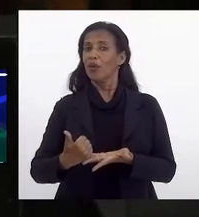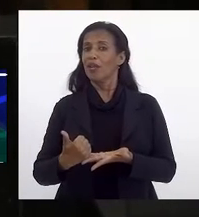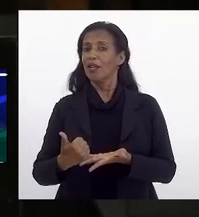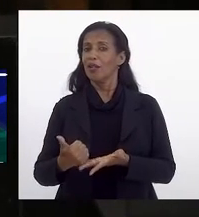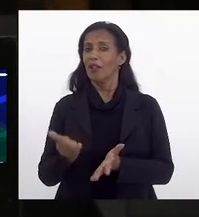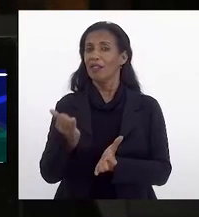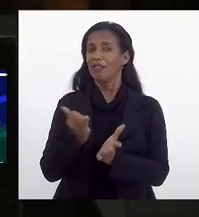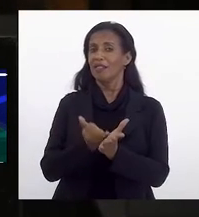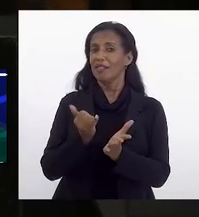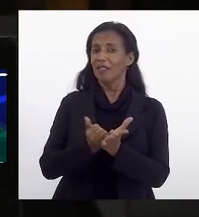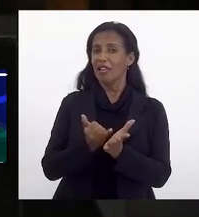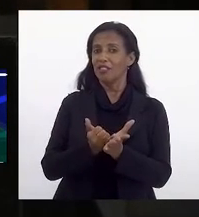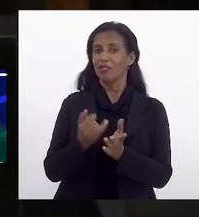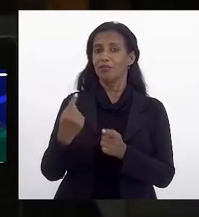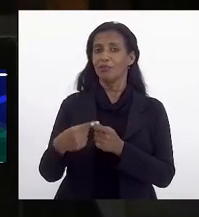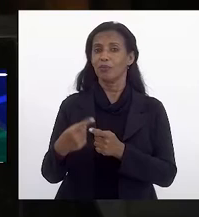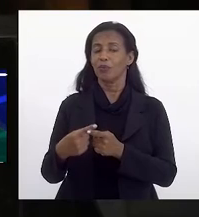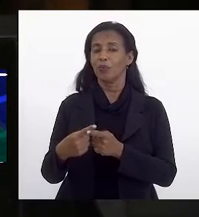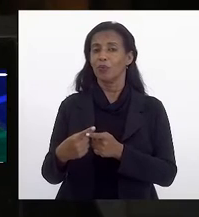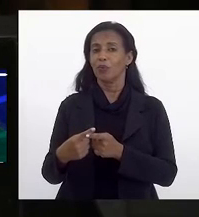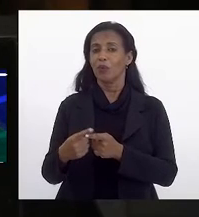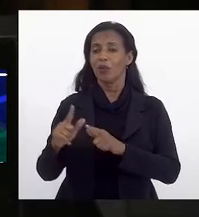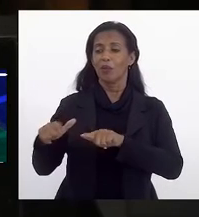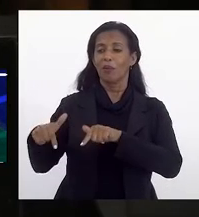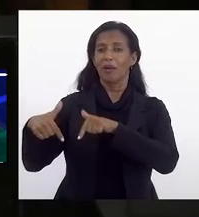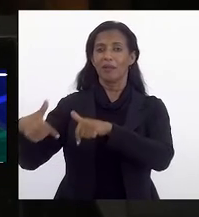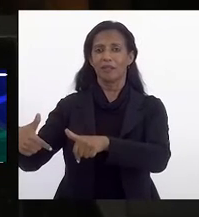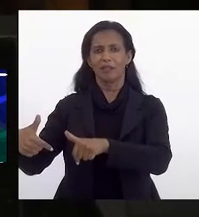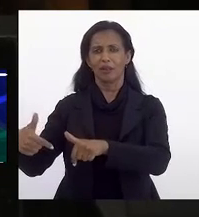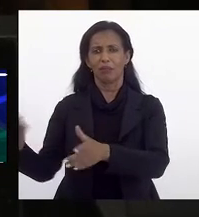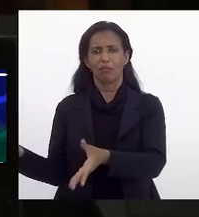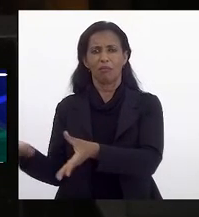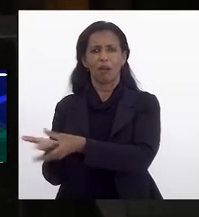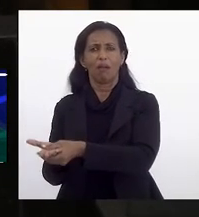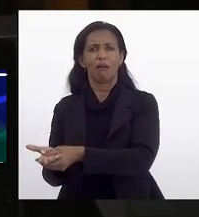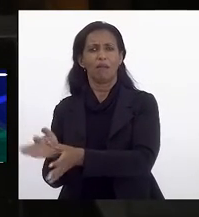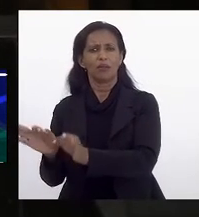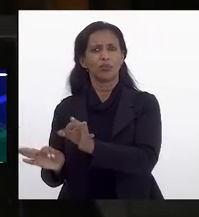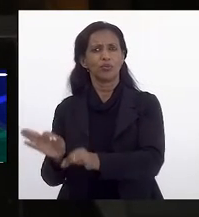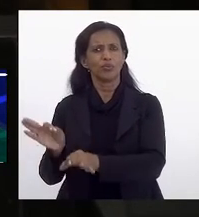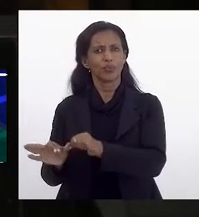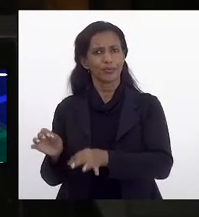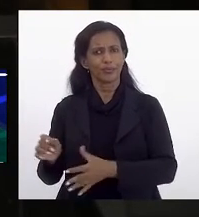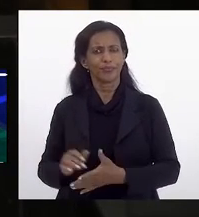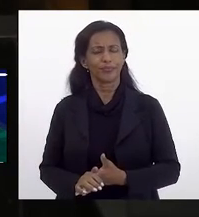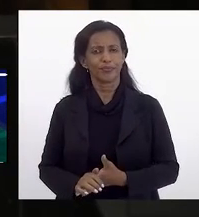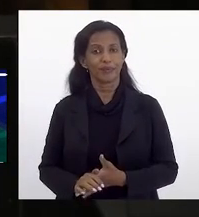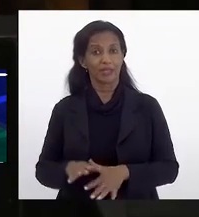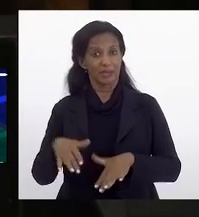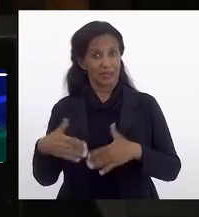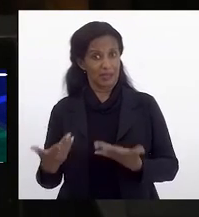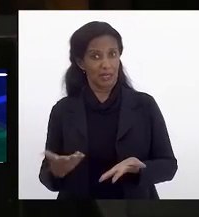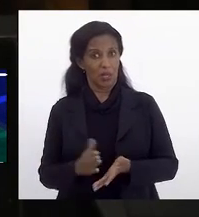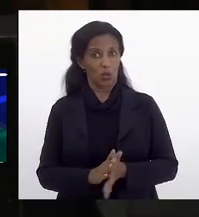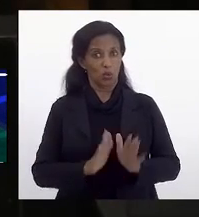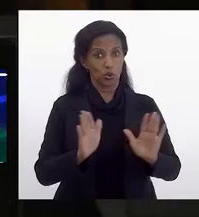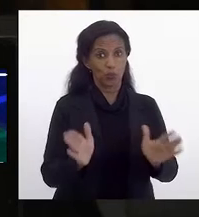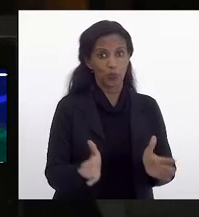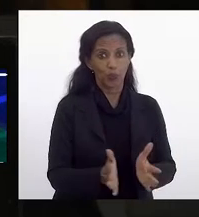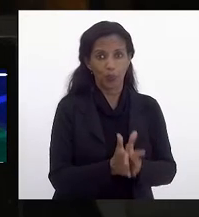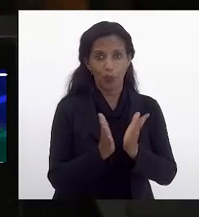porque tem uma ação judicial. Então, veja só, Os oprimidos, os